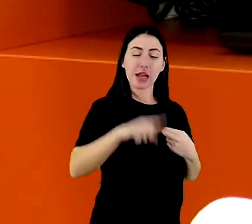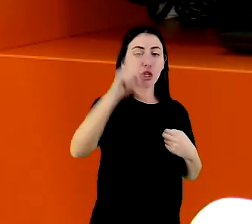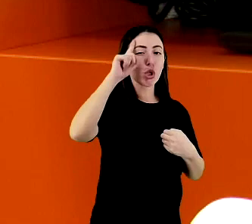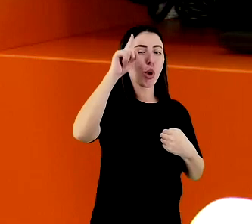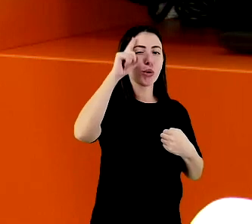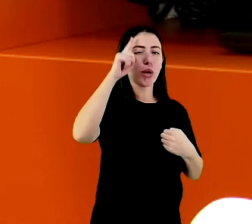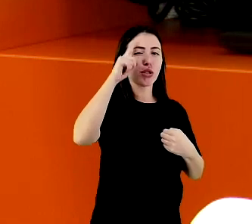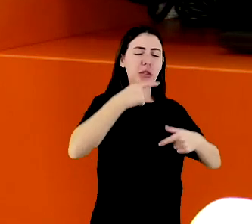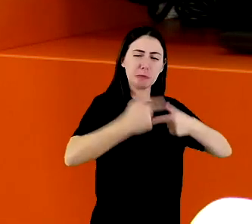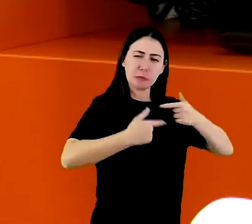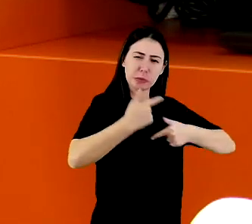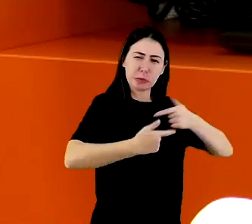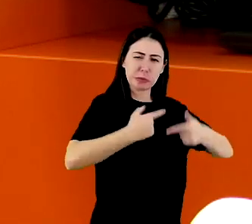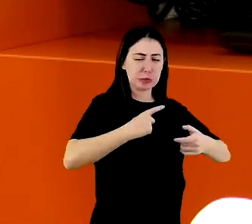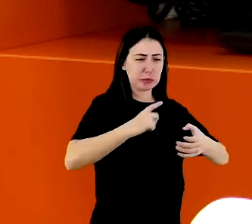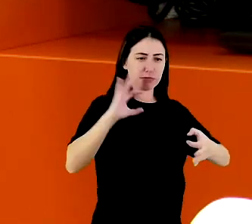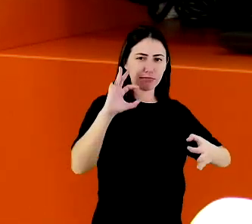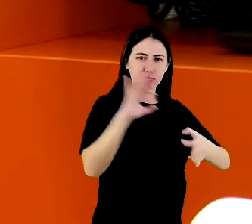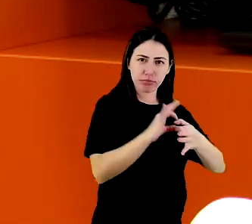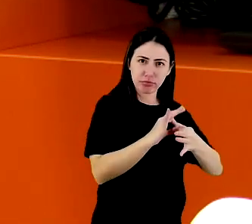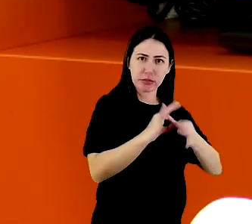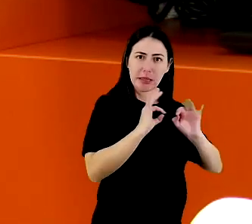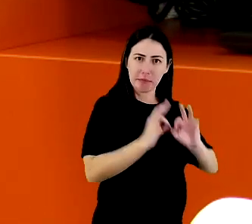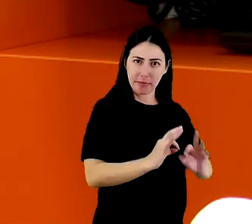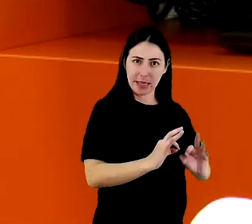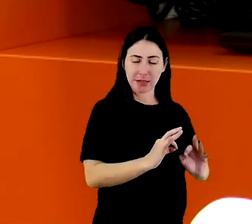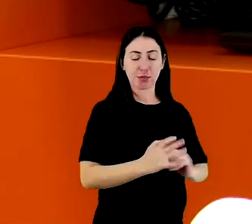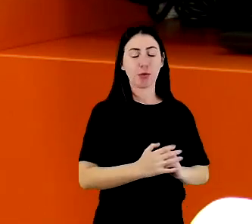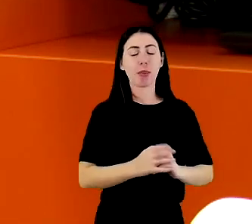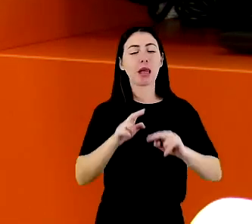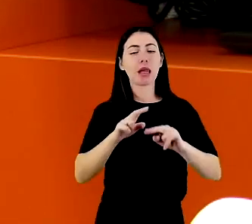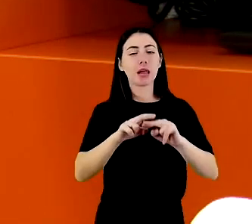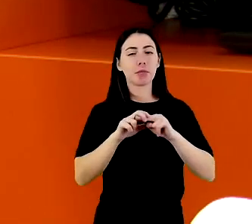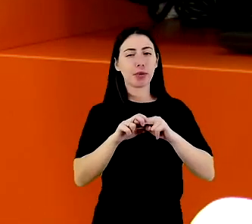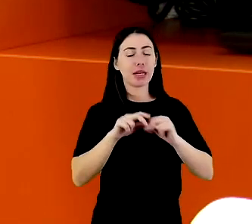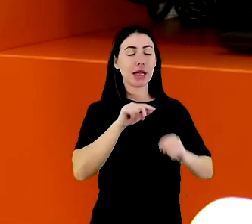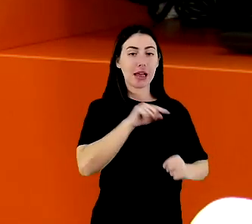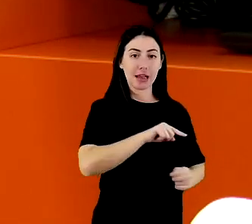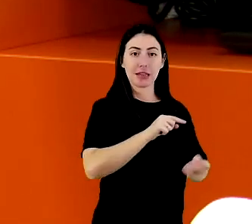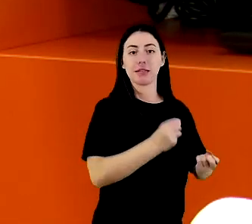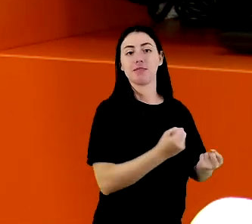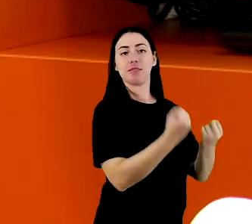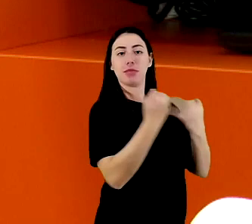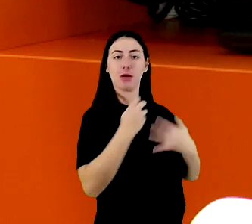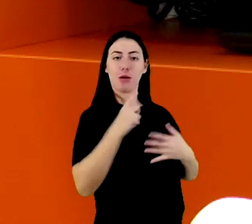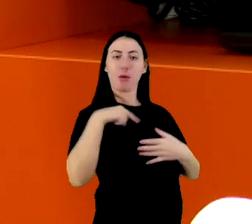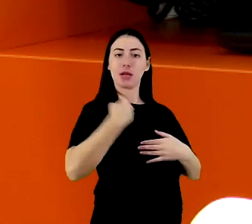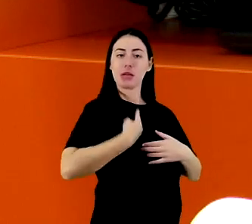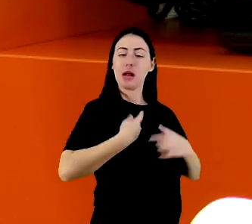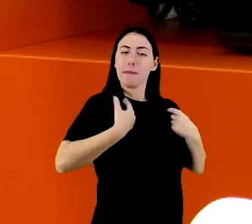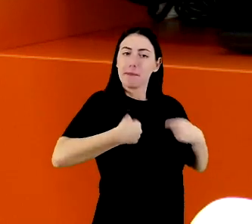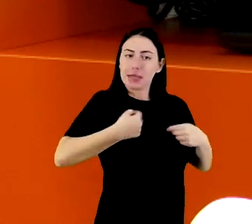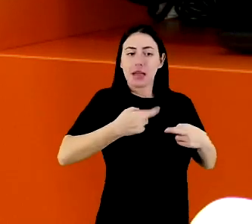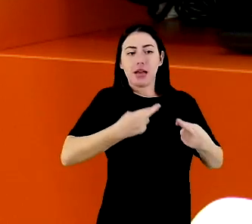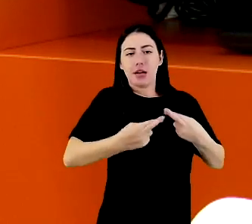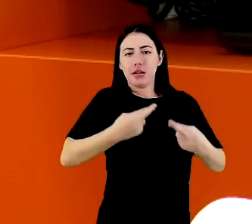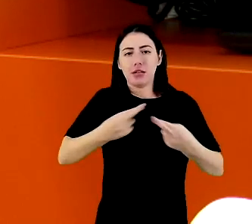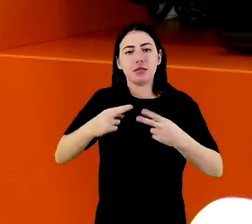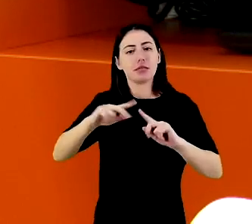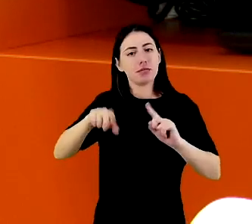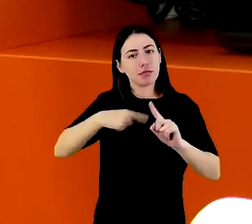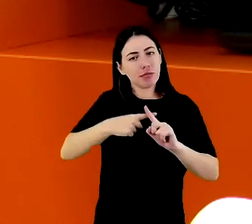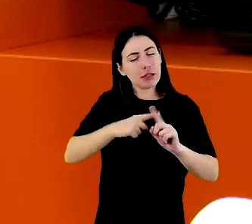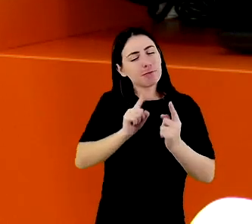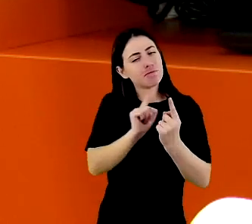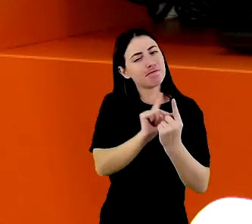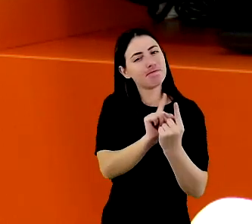proximidade. É um negócio de relacionamento e proximidade, tá? O nosso negócio de Foca é de confiança que a